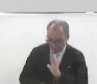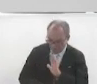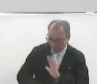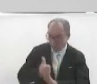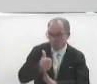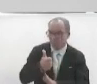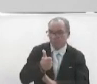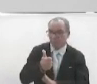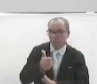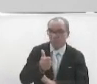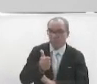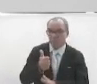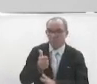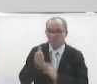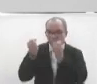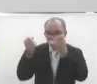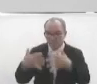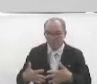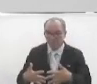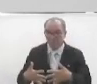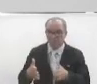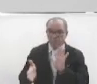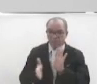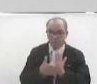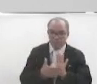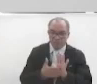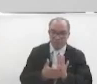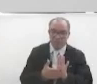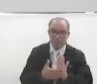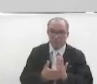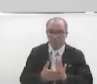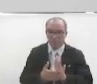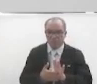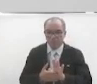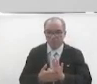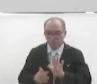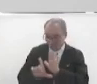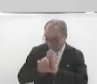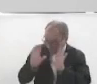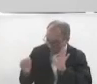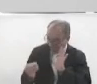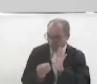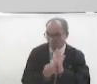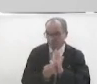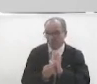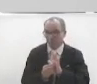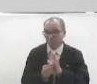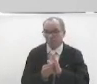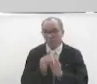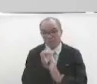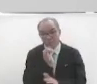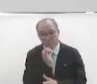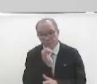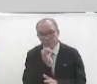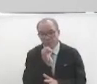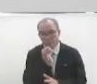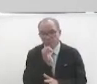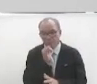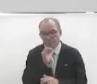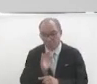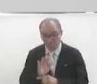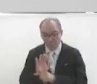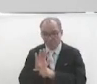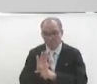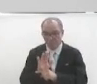e ele faz uma proposta de emenda que a seguinte do quadro